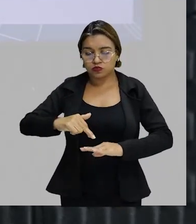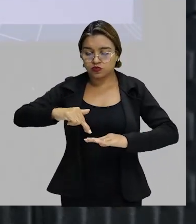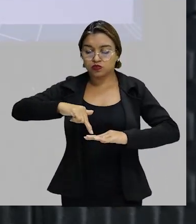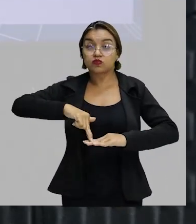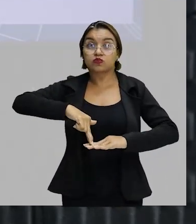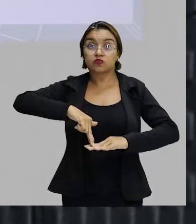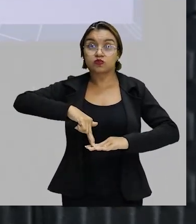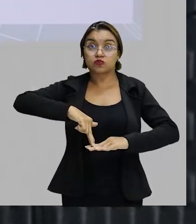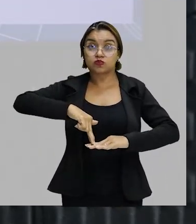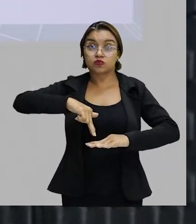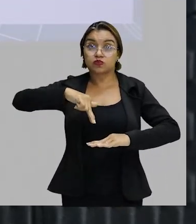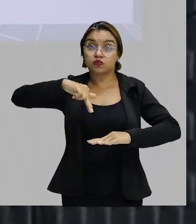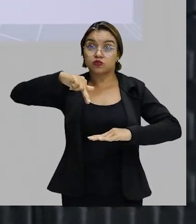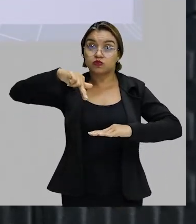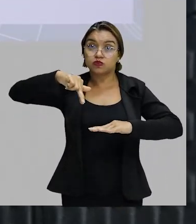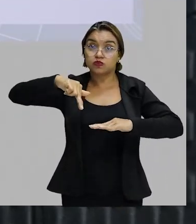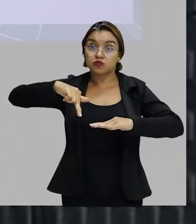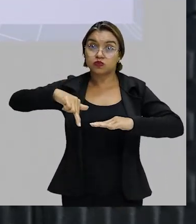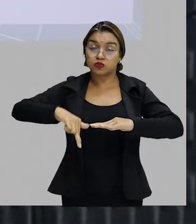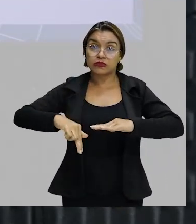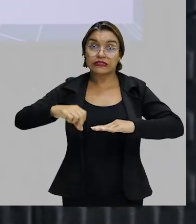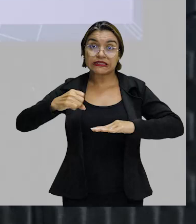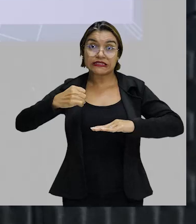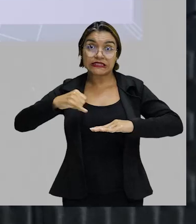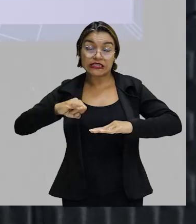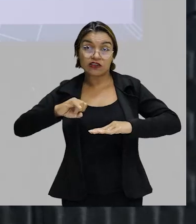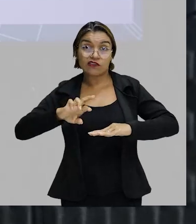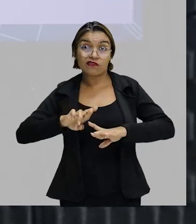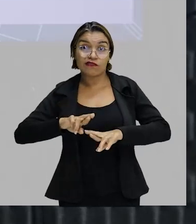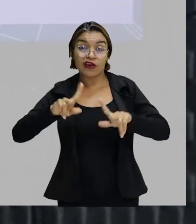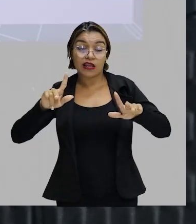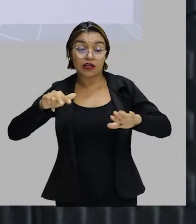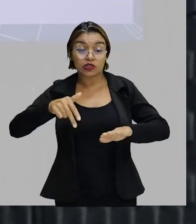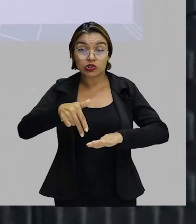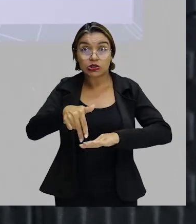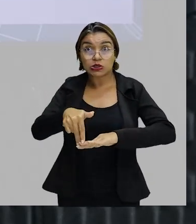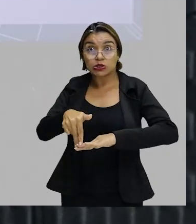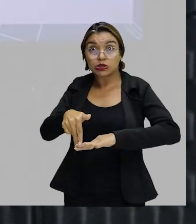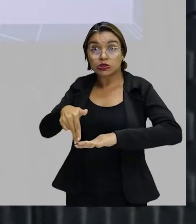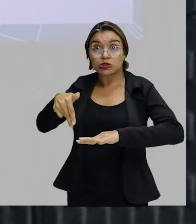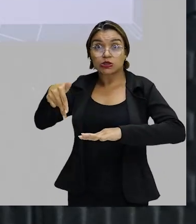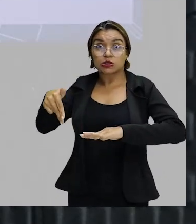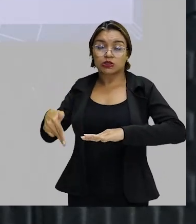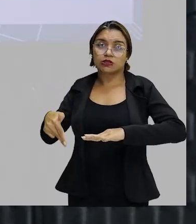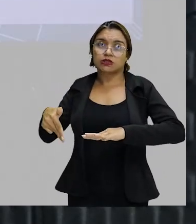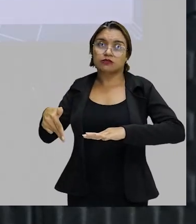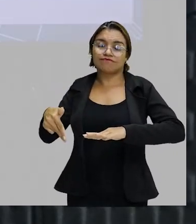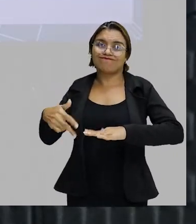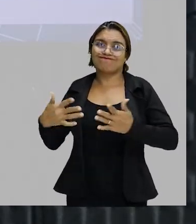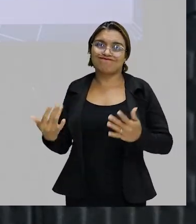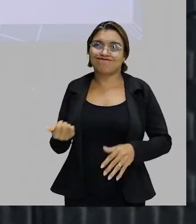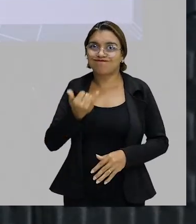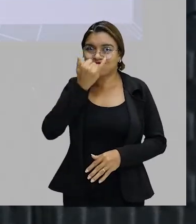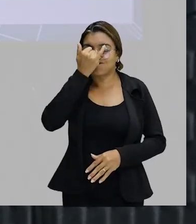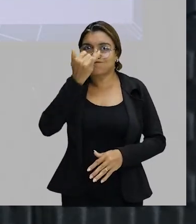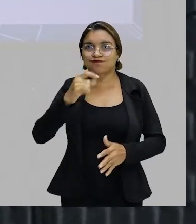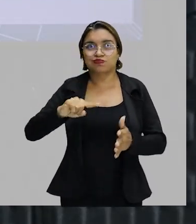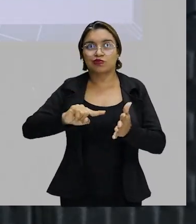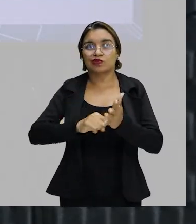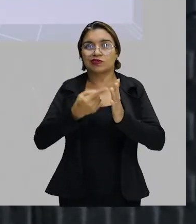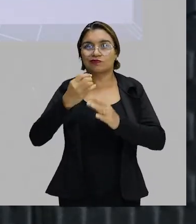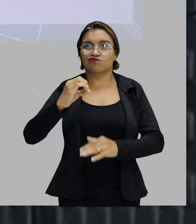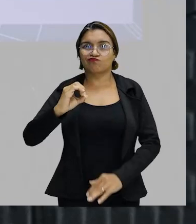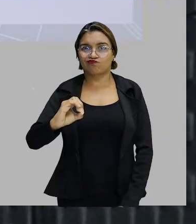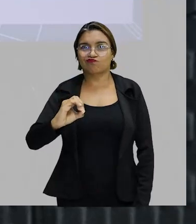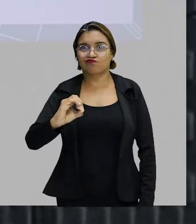ele tem que executar um salto de frente se de repente ele vai e posiciona-se para realizar um salto de costa realiza um salto de costa a pontuação desse atleta